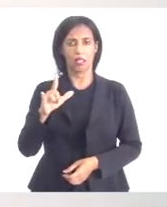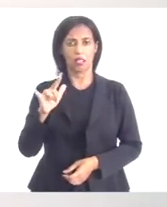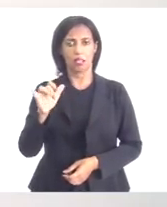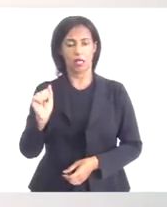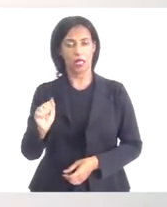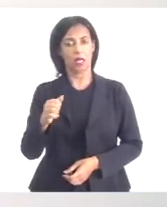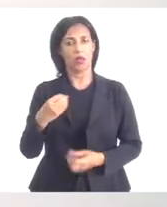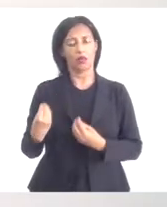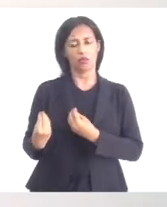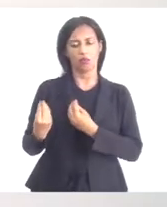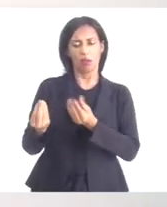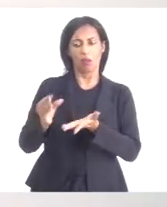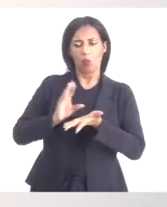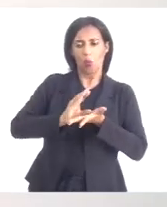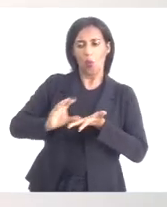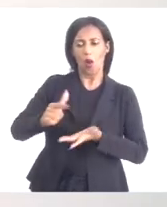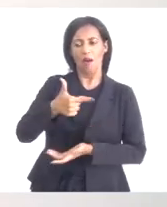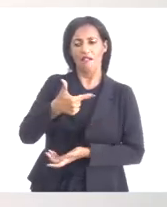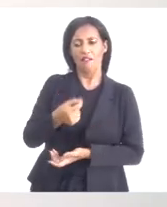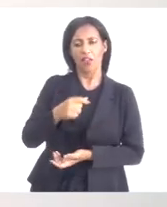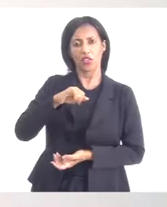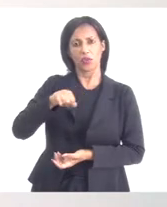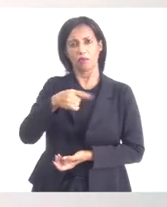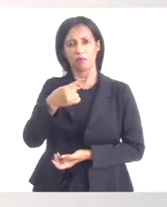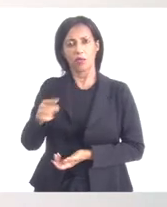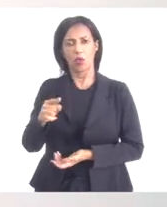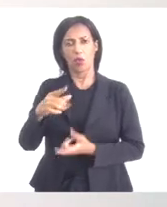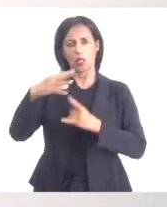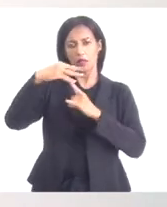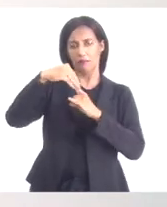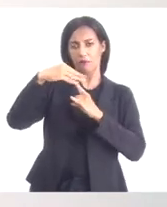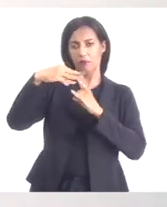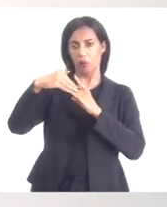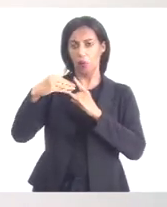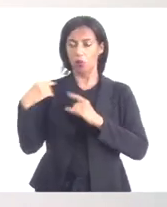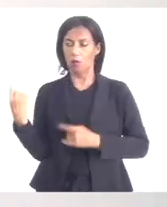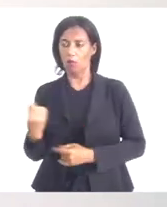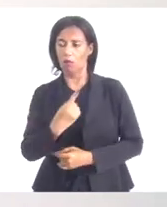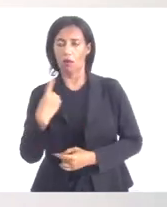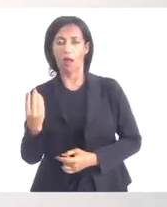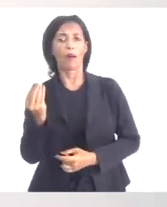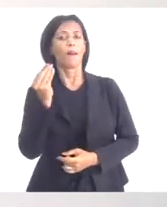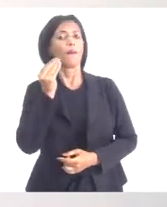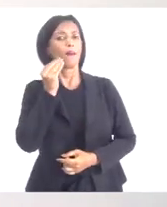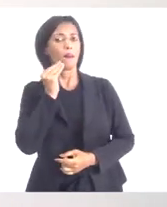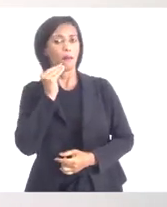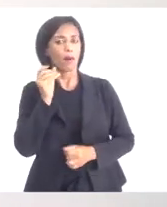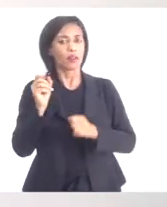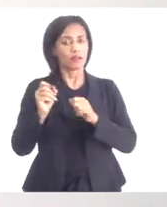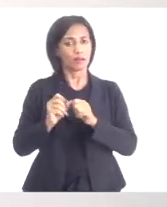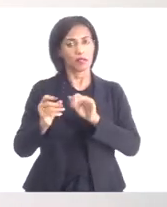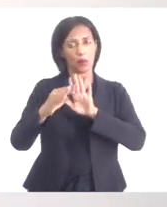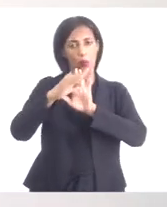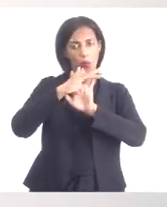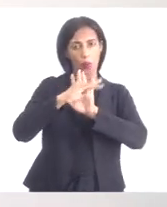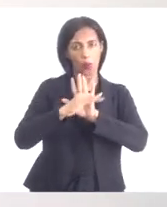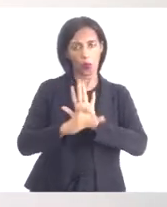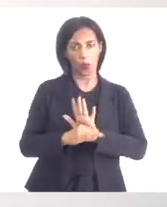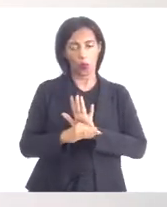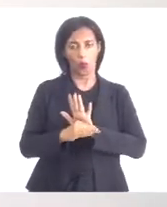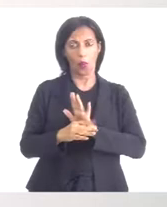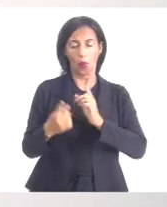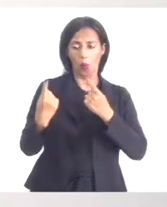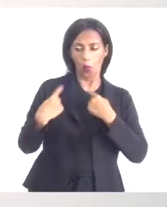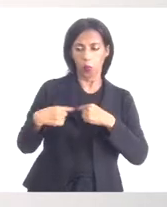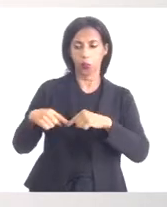20 milhões doados a Fiocruz para que a gente pudesse fazer um programa de